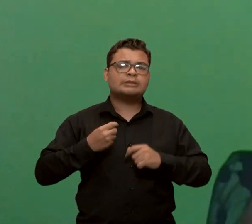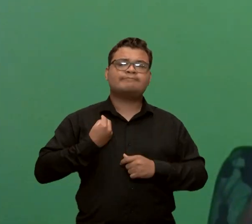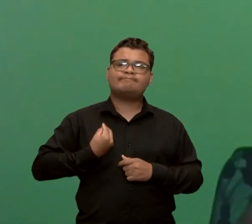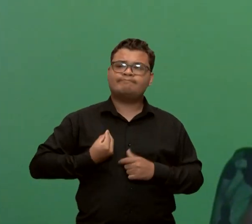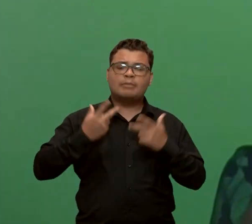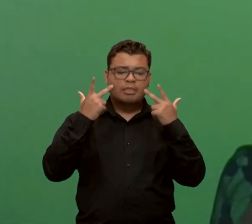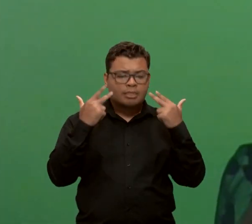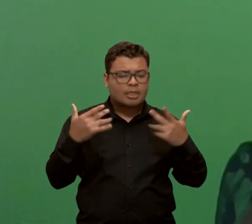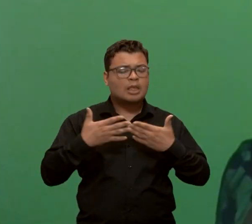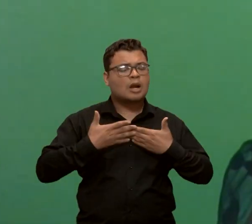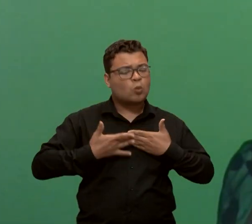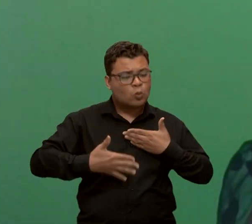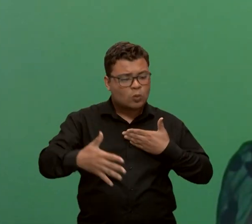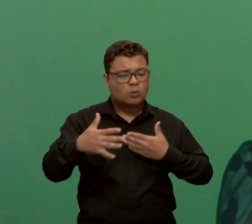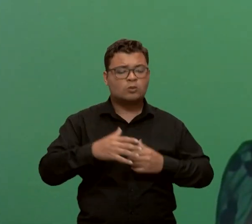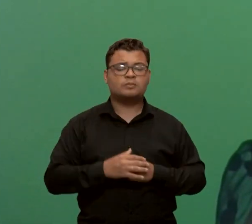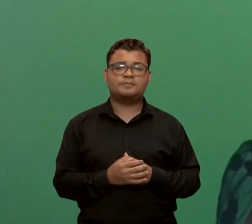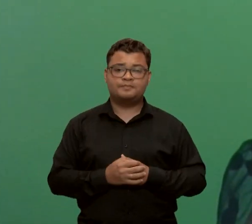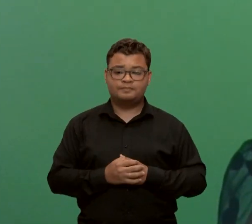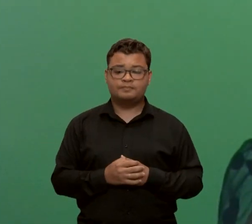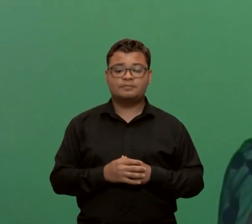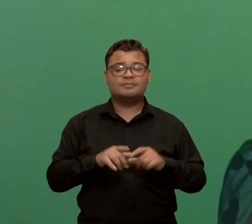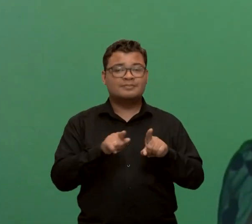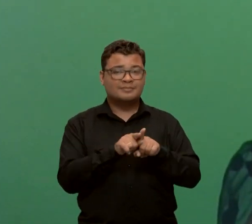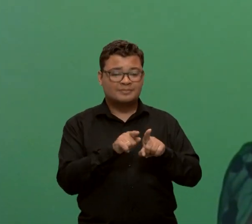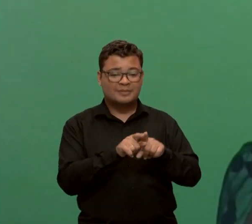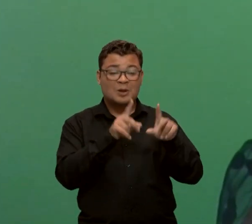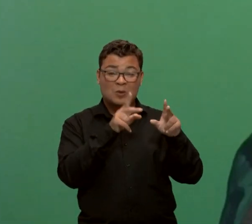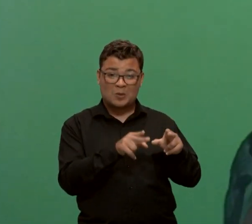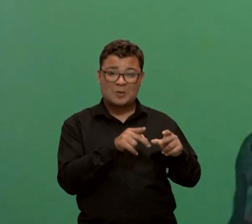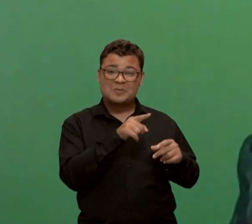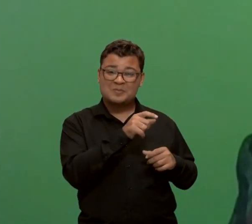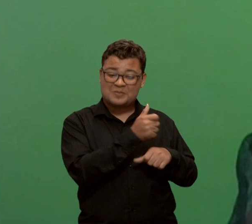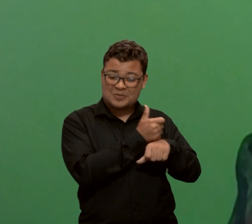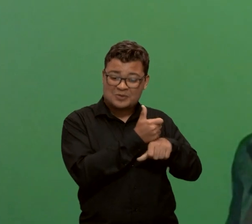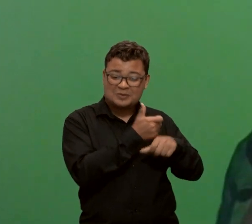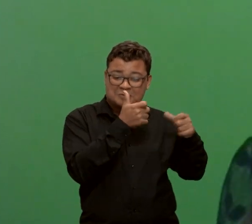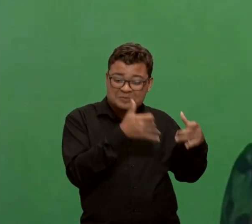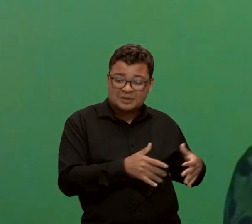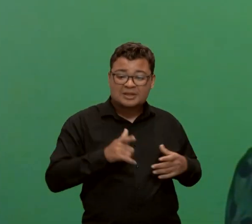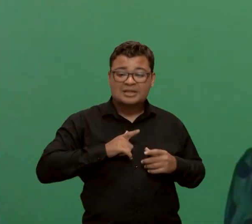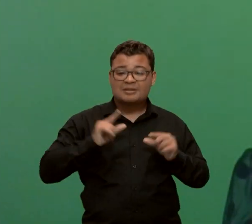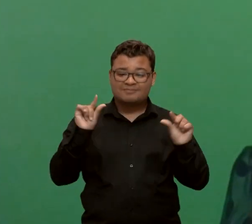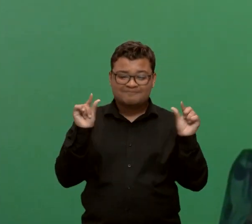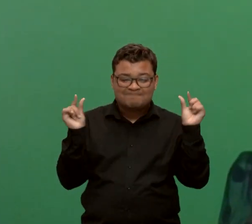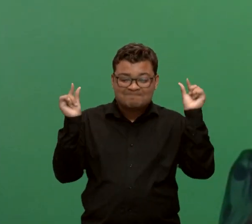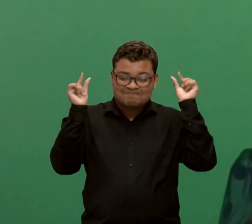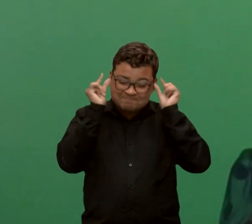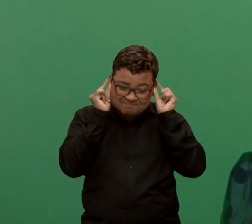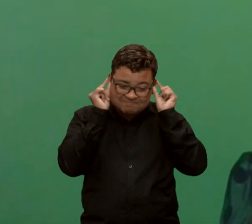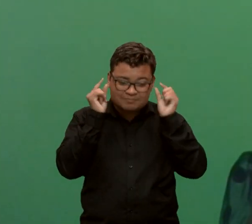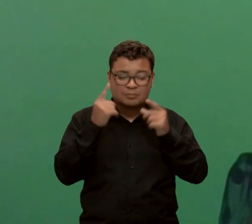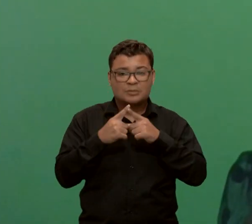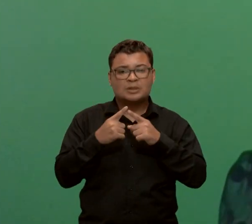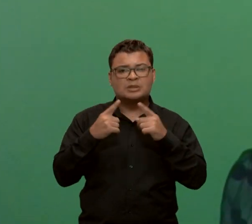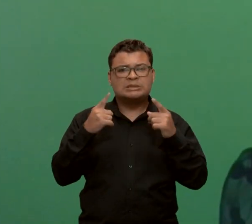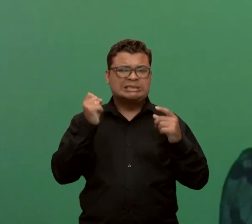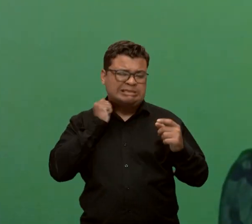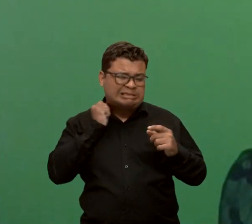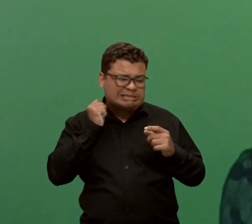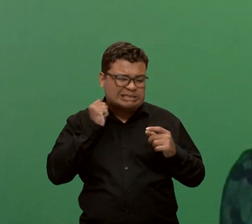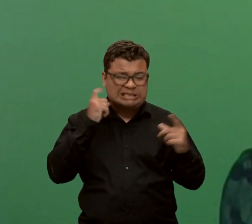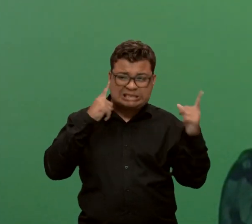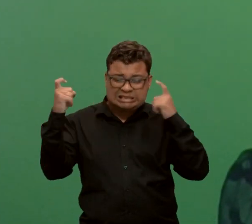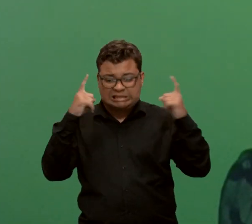maior, ou mesmo, como a profissional ao lado acabou de dizer, colocar o abafador para evitar esse estresse nesse período